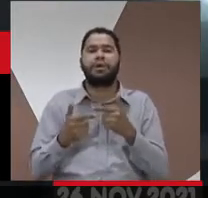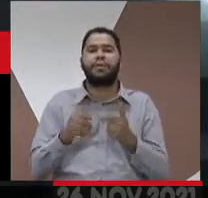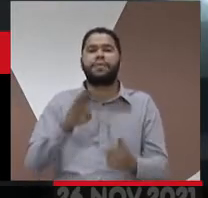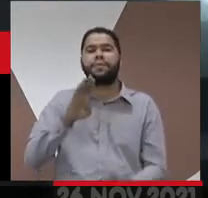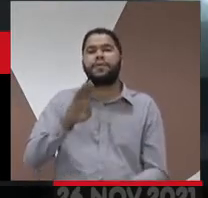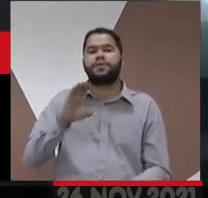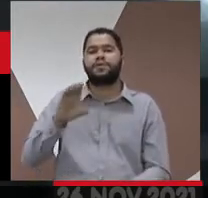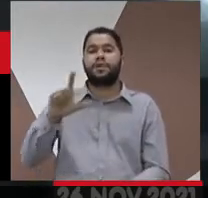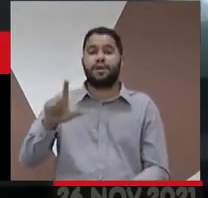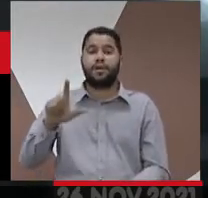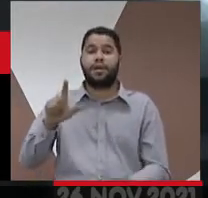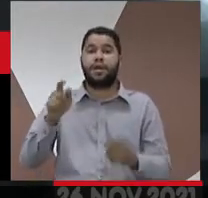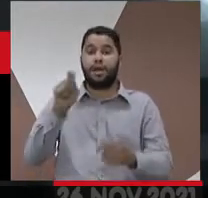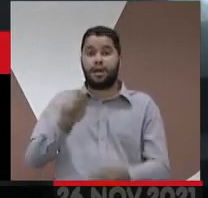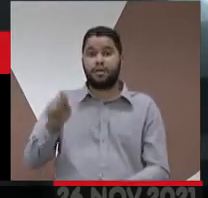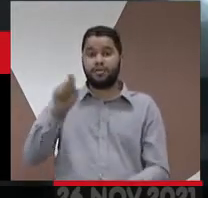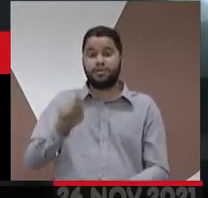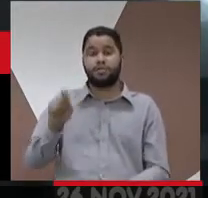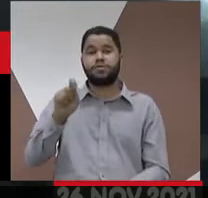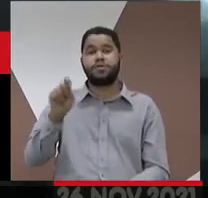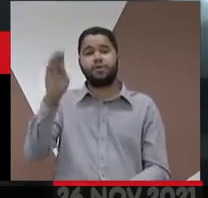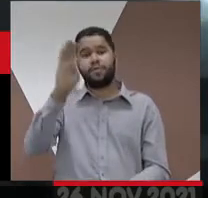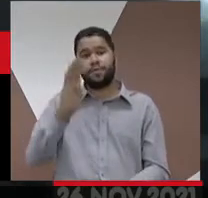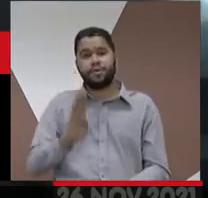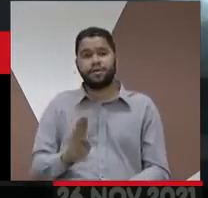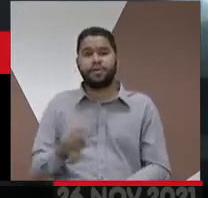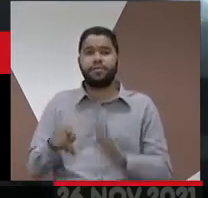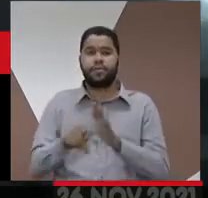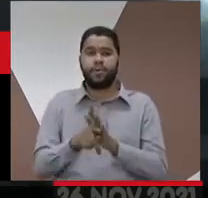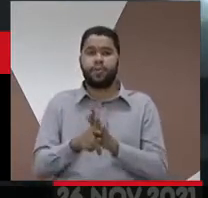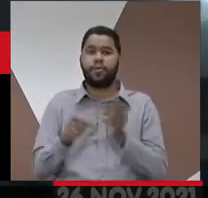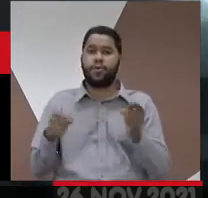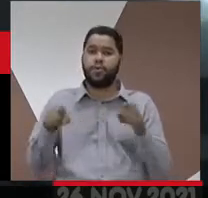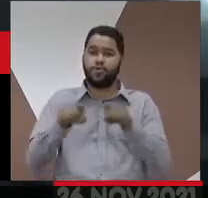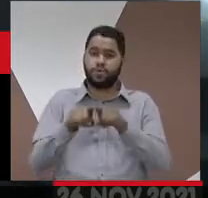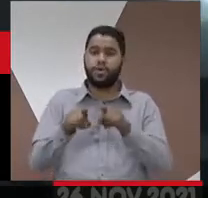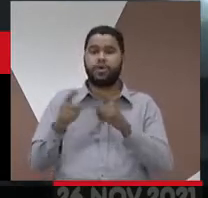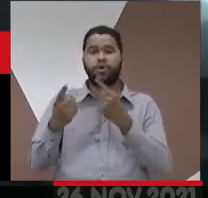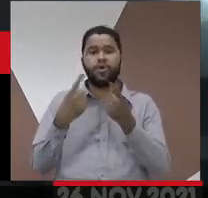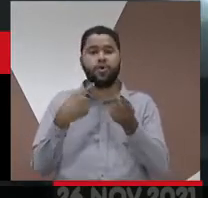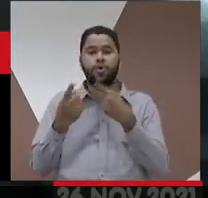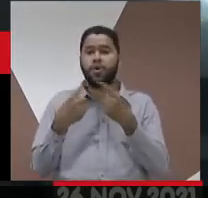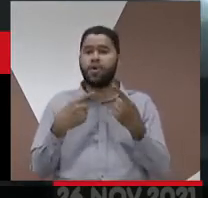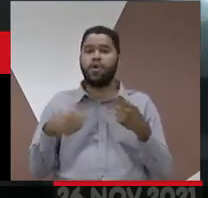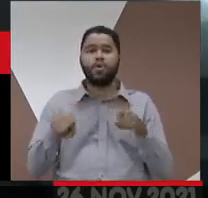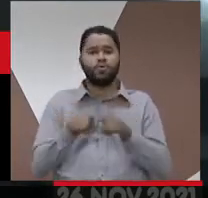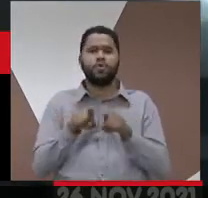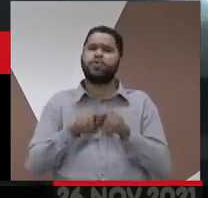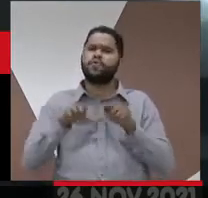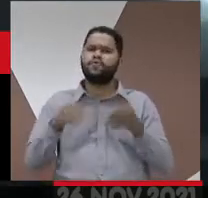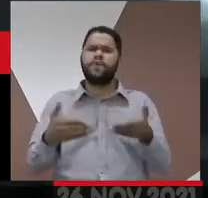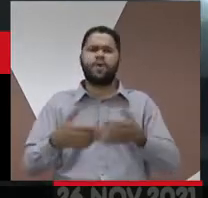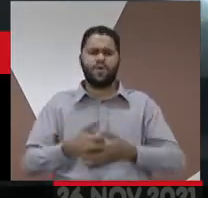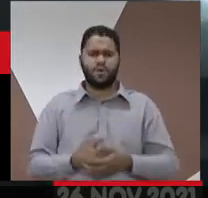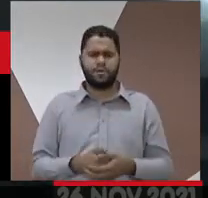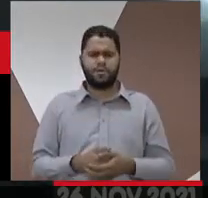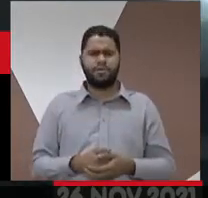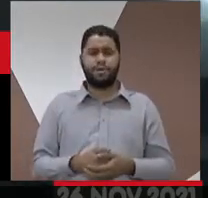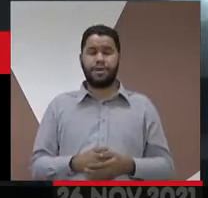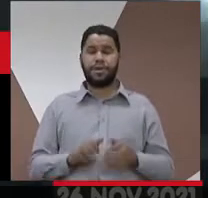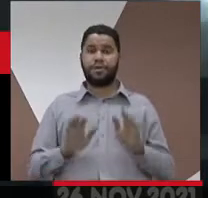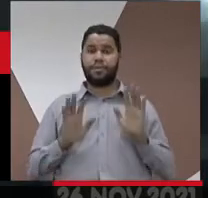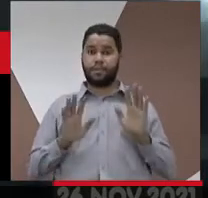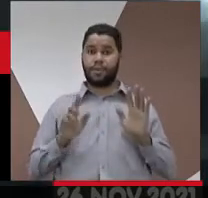que é a Associação Brasileira de Concessionários de Rodovia, tudo tem esse foco. Agora, nós,